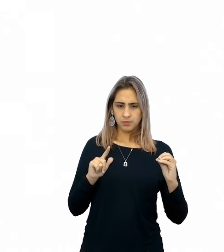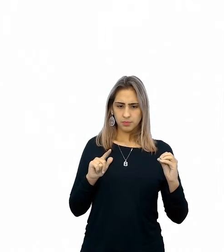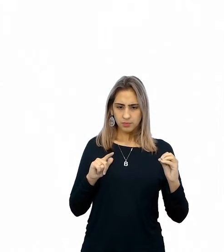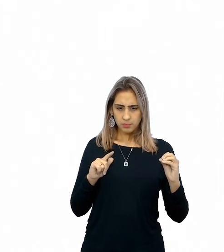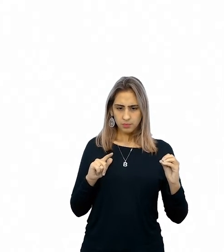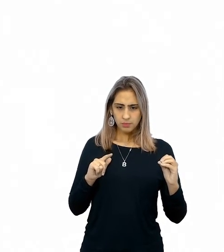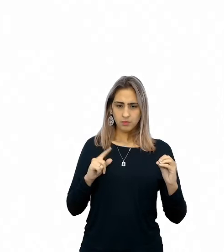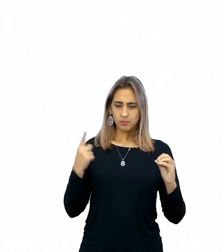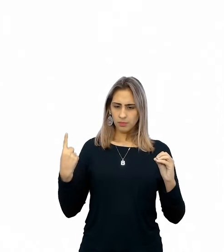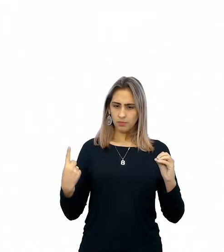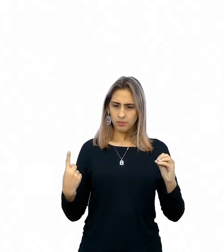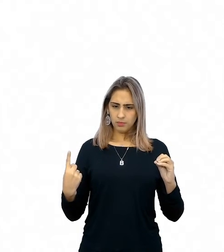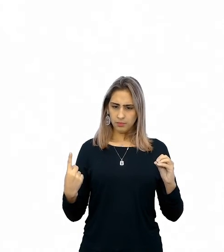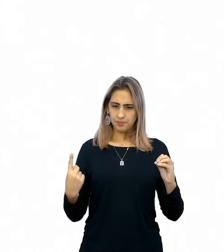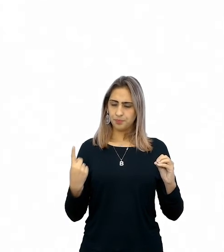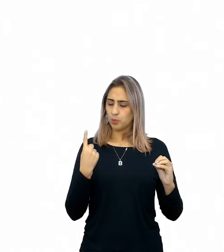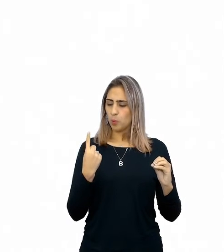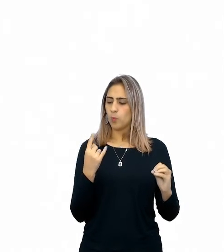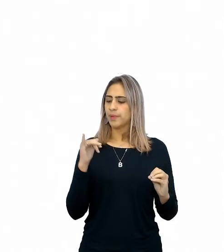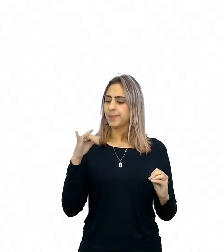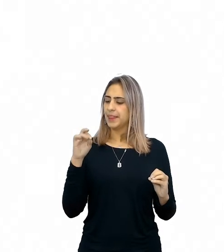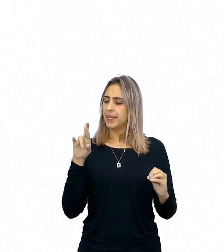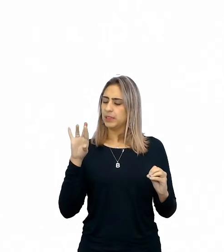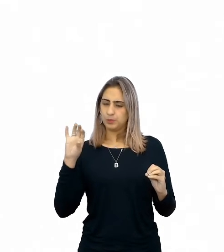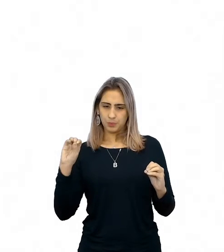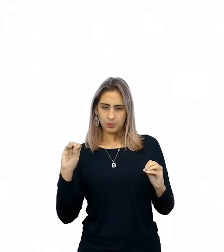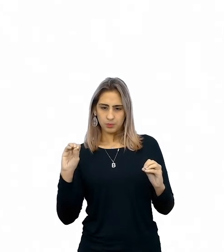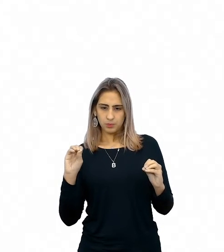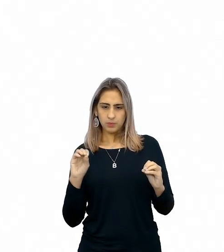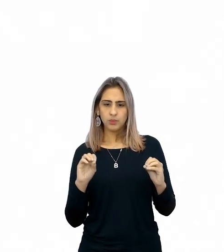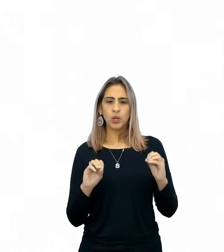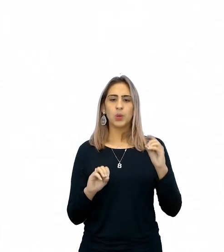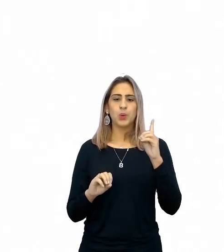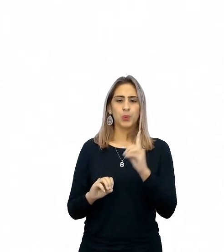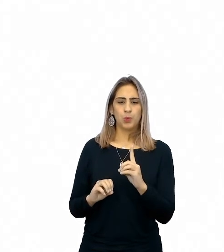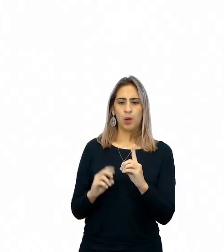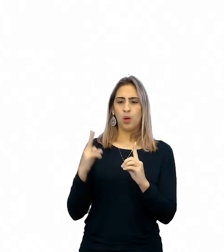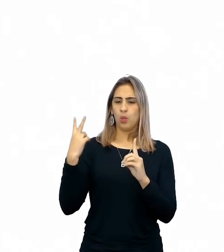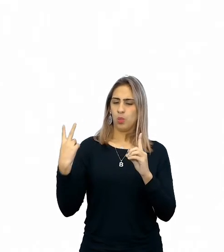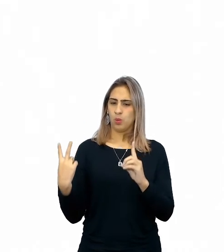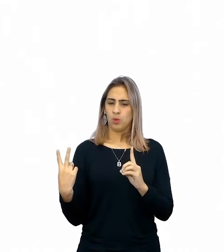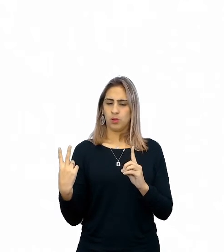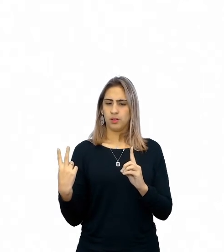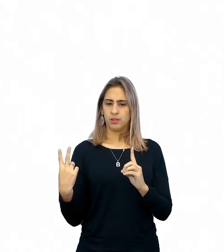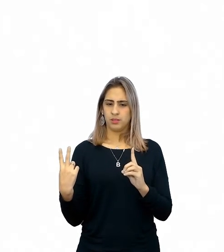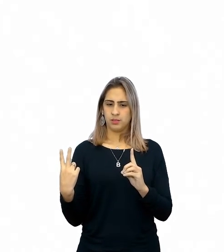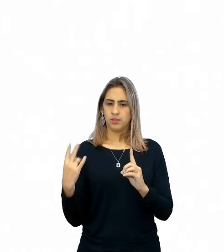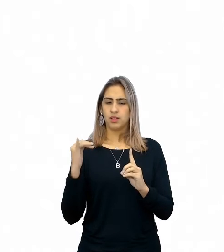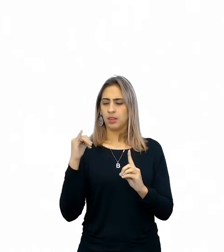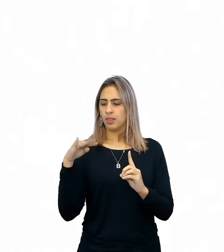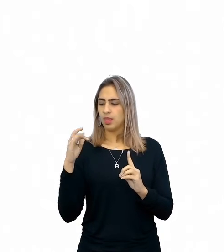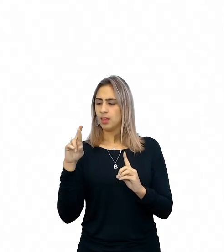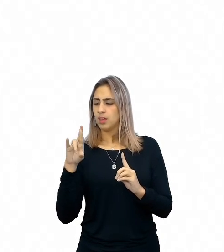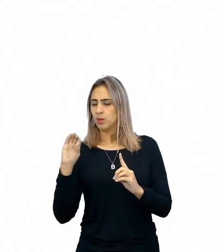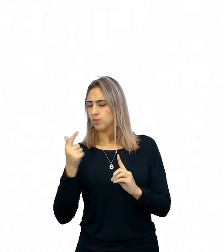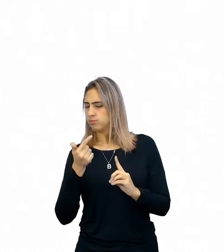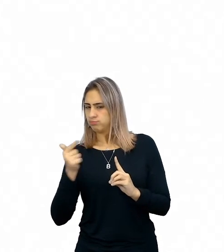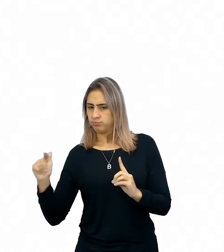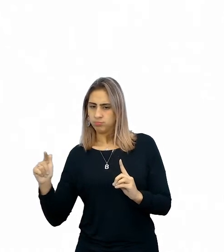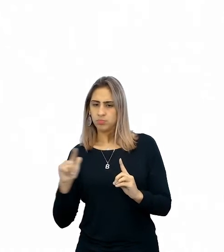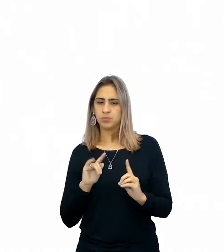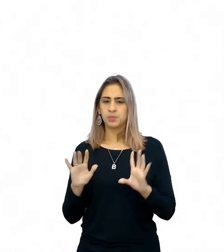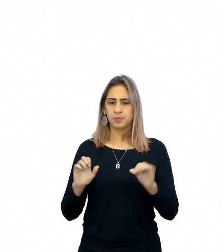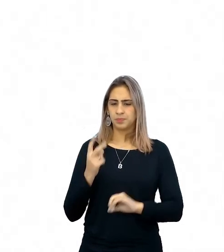tem do 0 ao 1, um inteiro, do 1 ao 2, outro inteiro. Então, se eu já peguei 4 pedaços aqui, e vou pegar